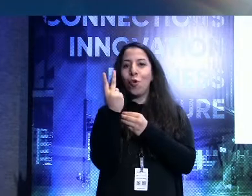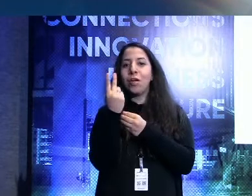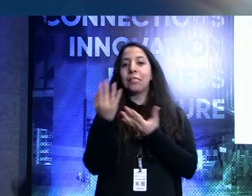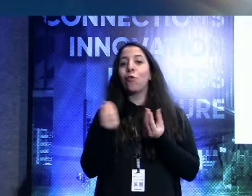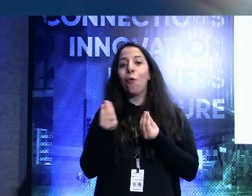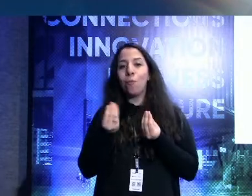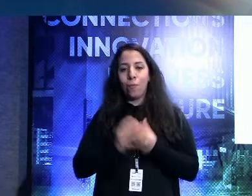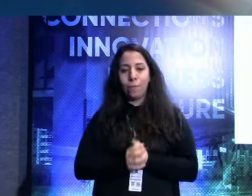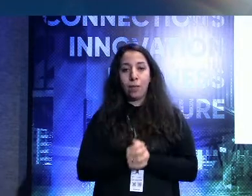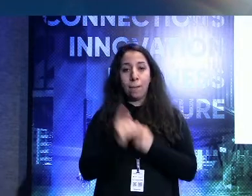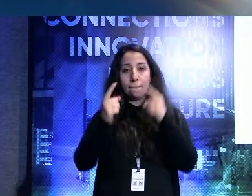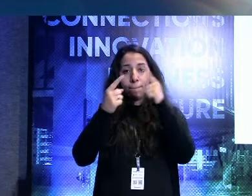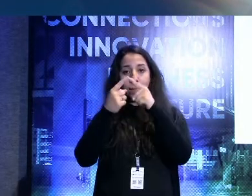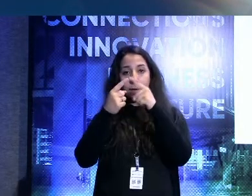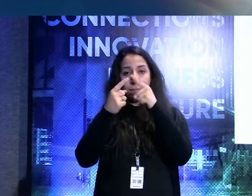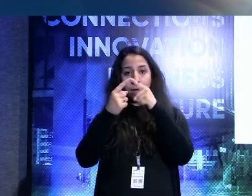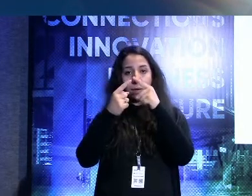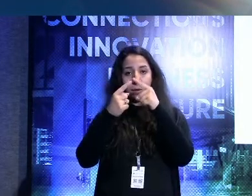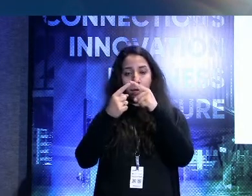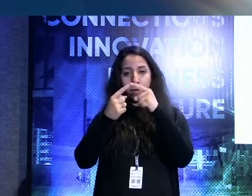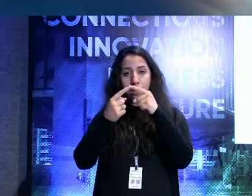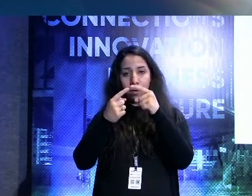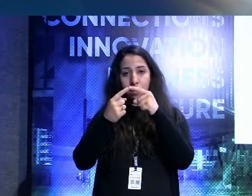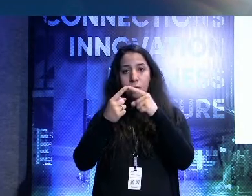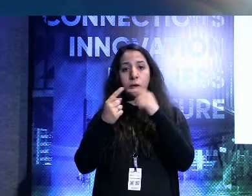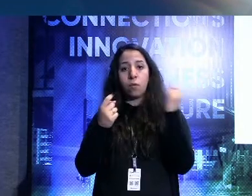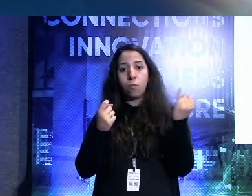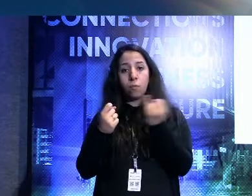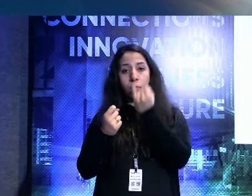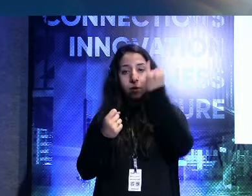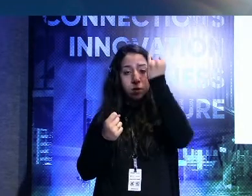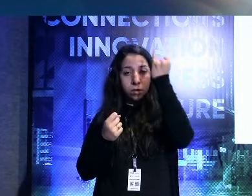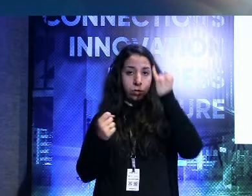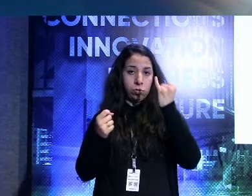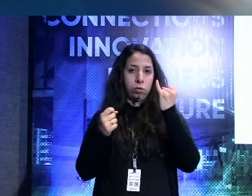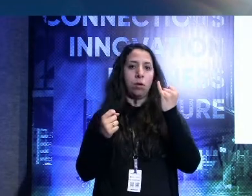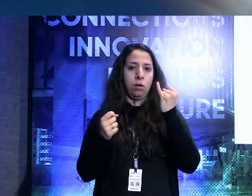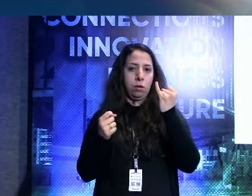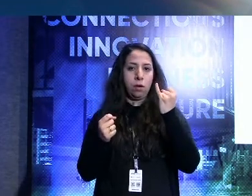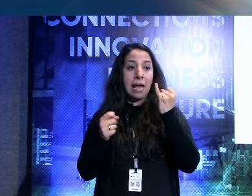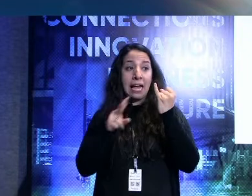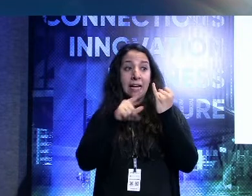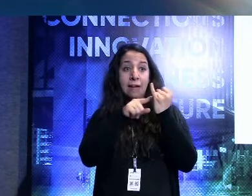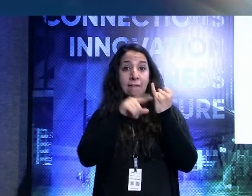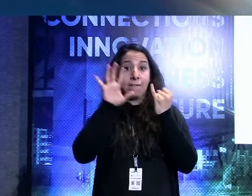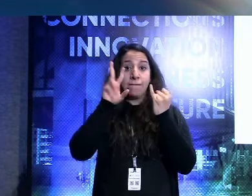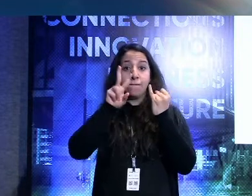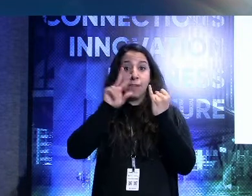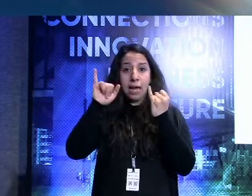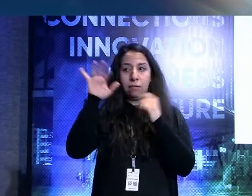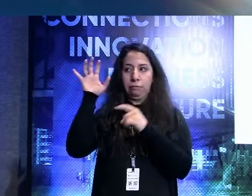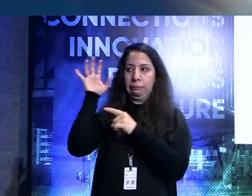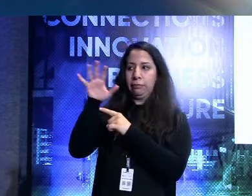O primeiro ponto aqui para a gente ter importante e que muda tudo assim na nossa visão,